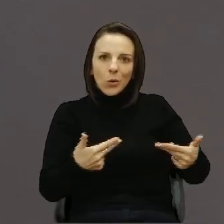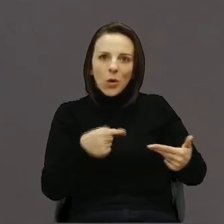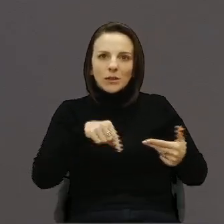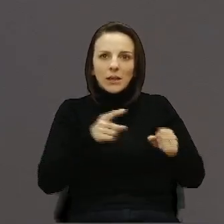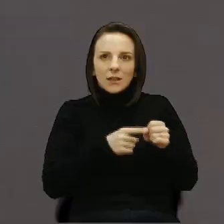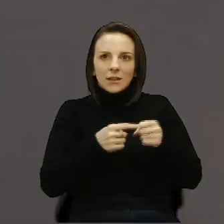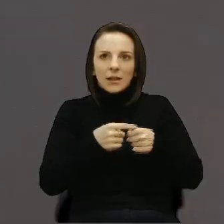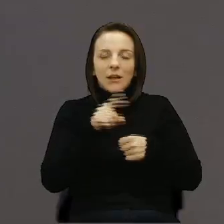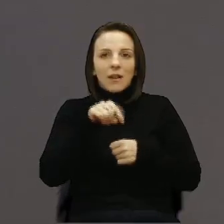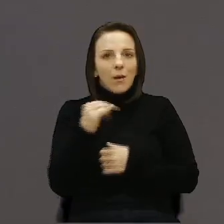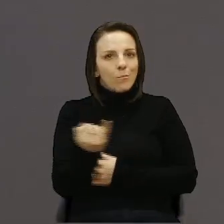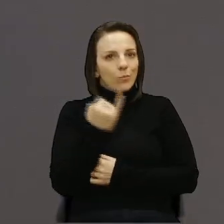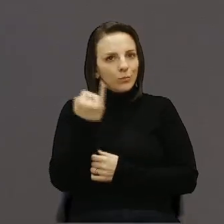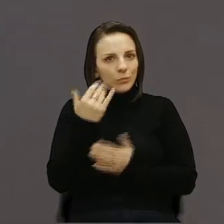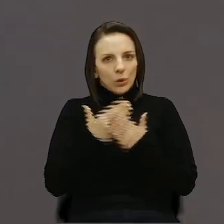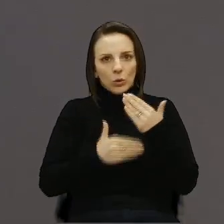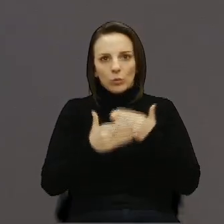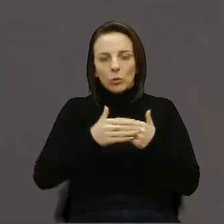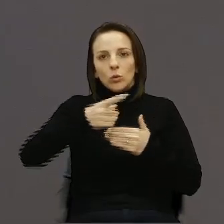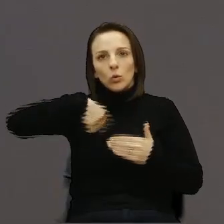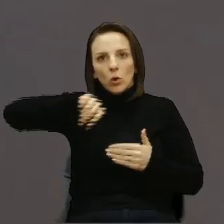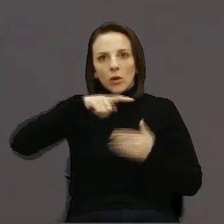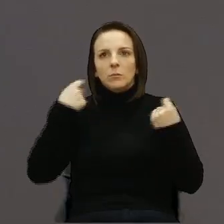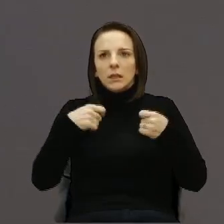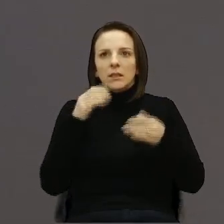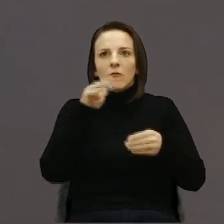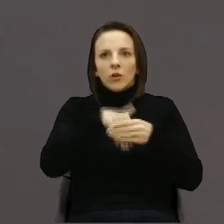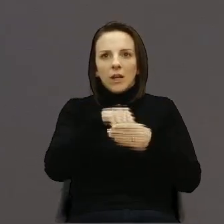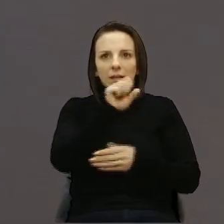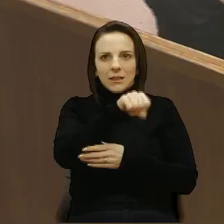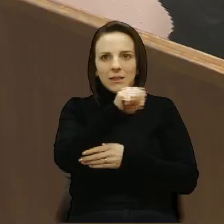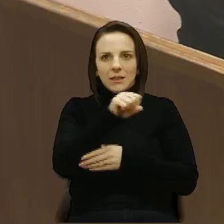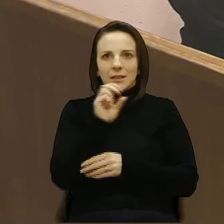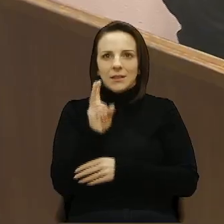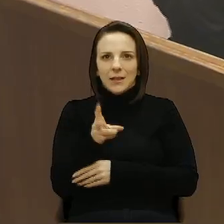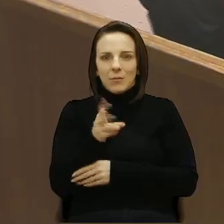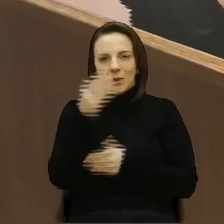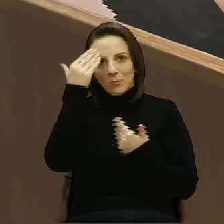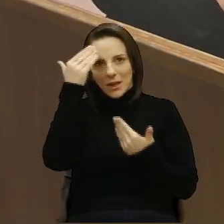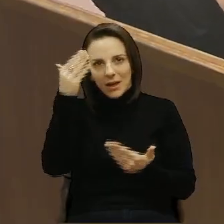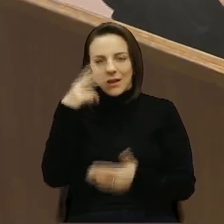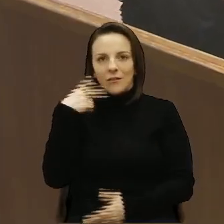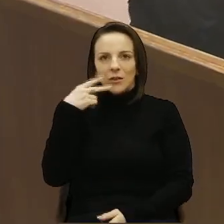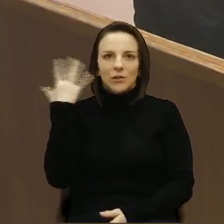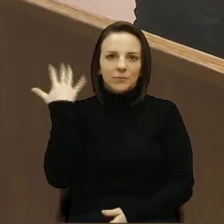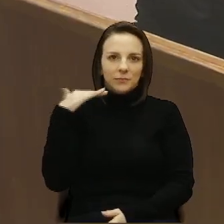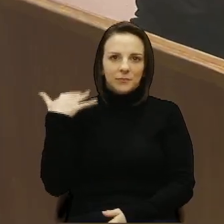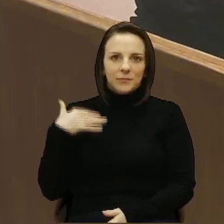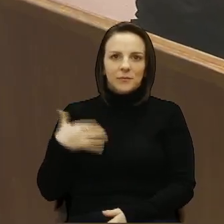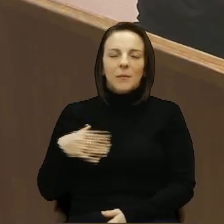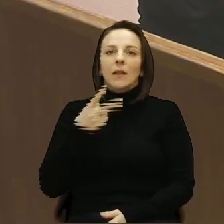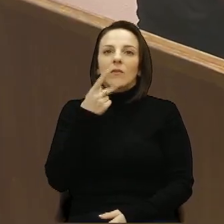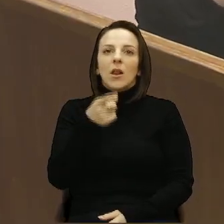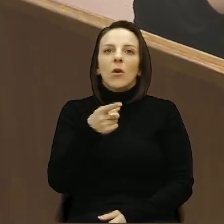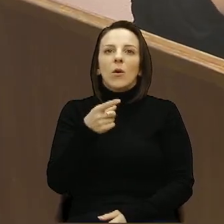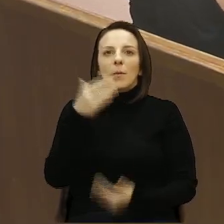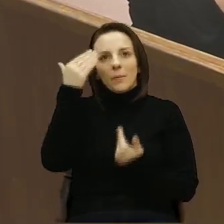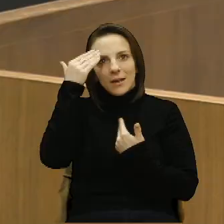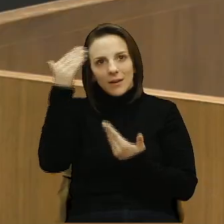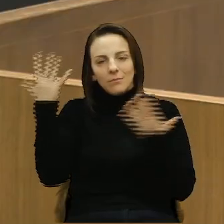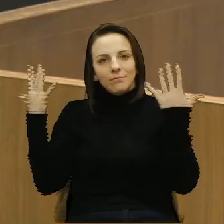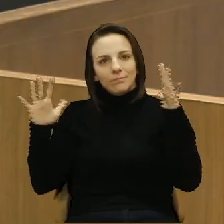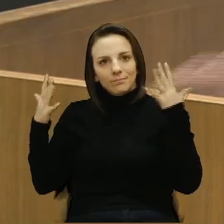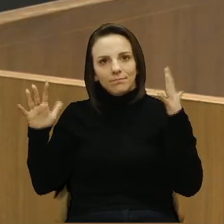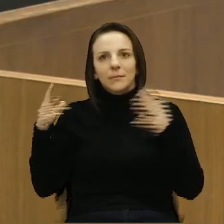benéfico para todo mundo e a gente tem que votar favorável sempre. Obrigado, vereador Andressa. Obrigada, vereadora Aldonei. Aproveitar para lhe parabenizar pelo importante trabalho